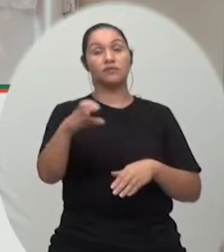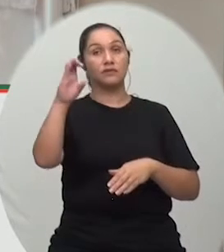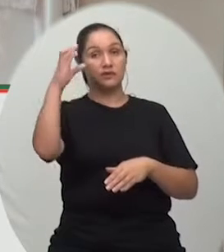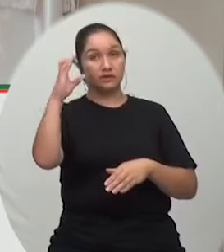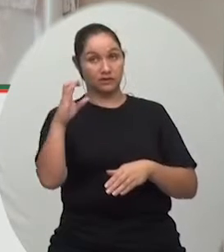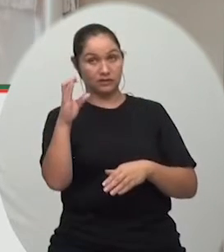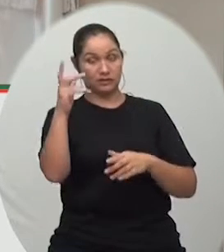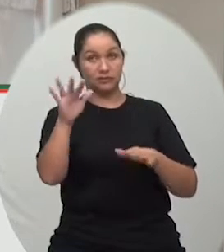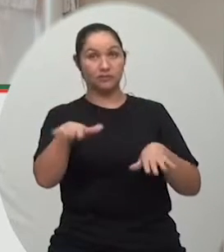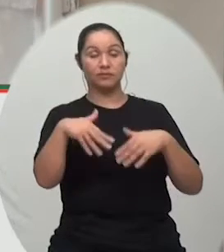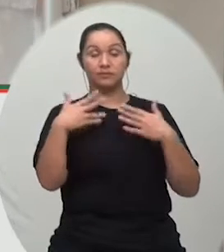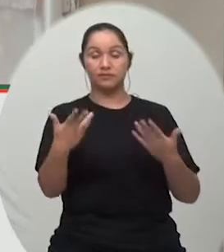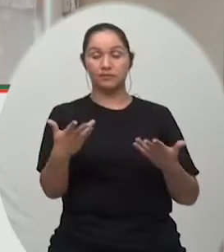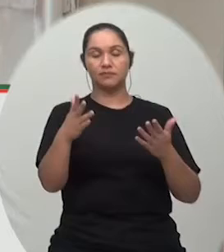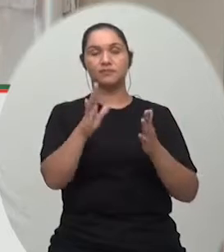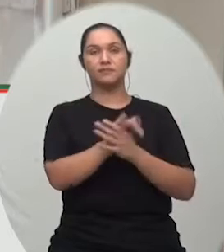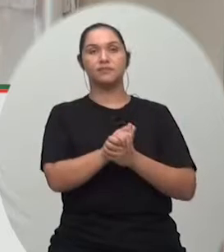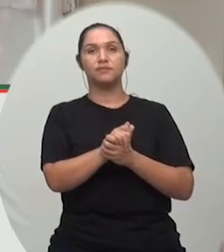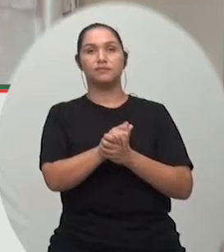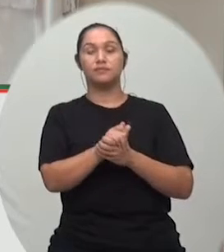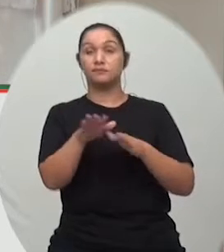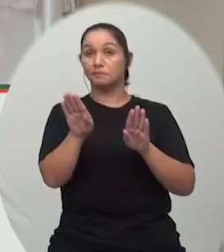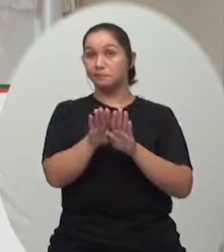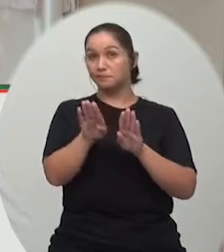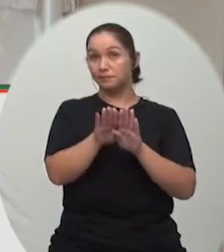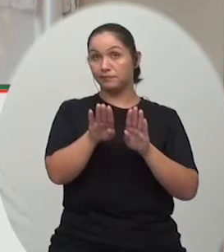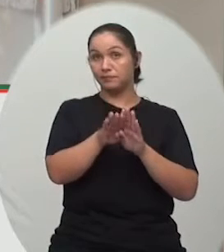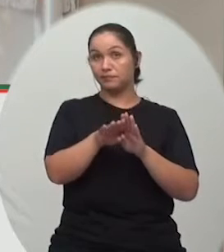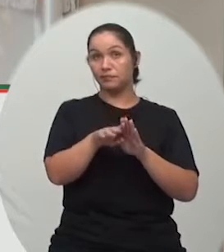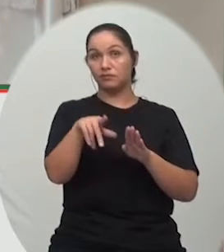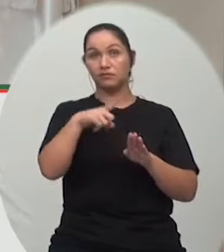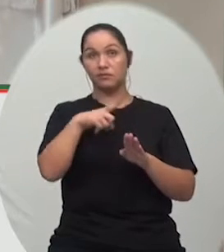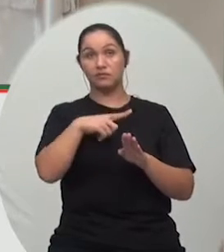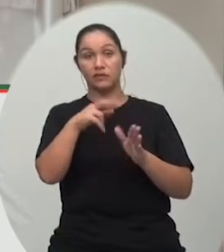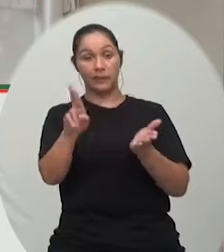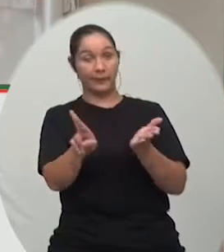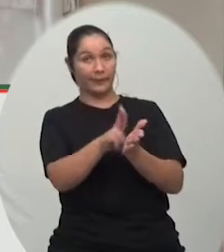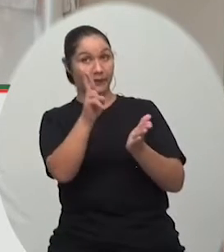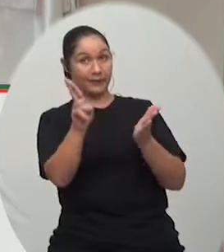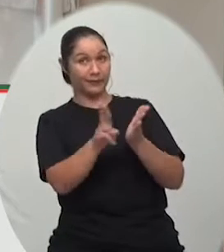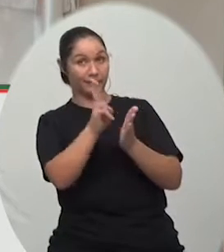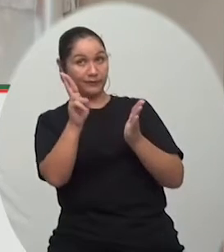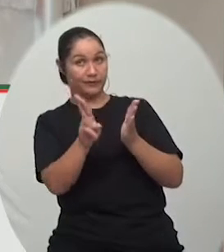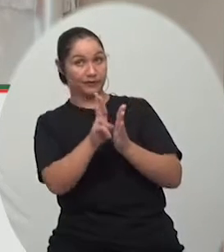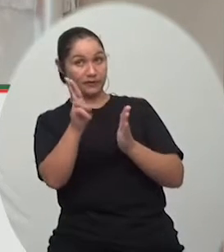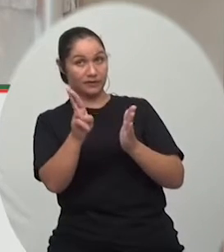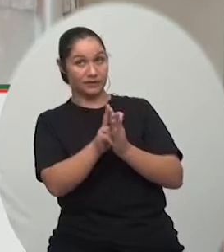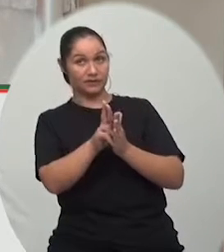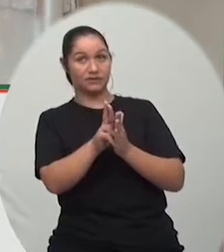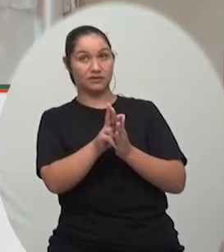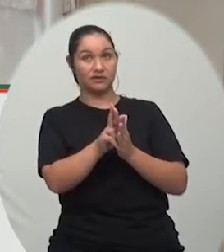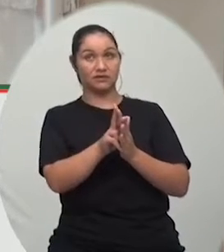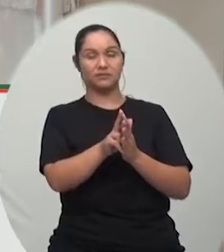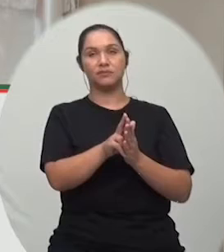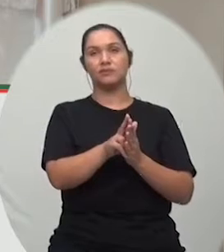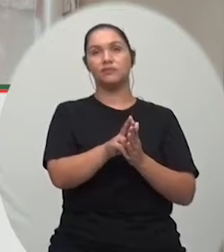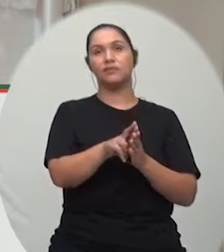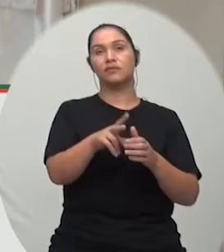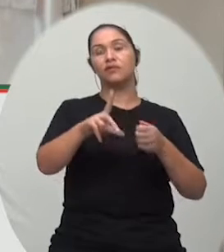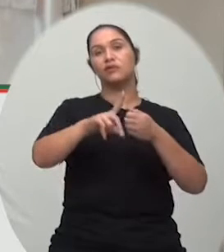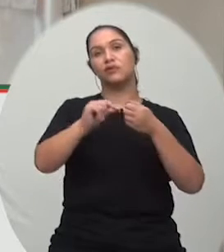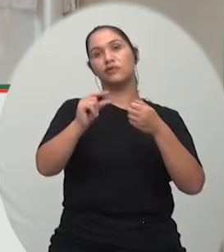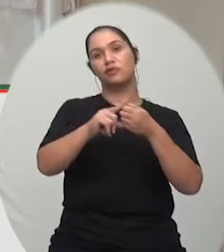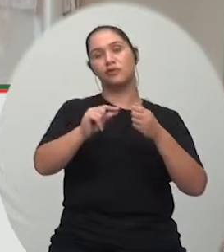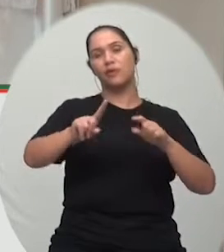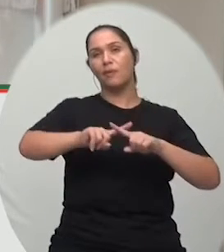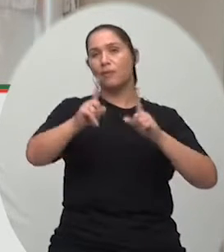é importante. E também possui uma revista, que é para publicação de artigos. Mas o que eu levanto aqui,